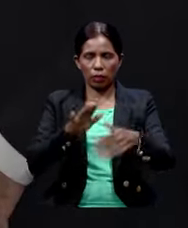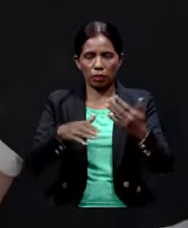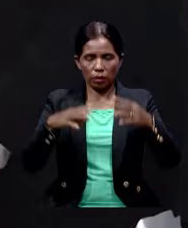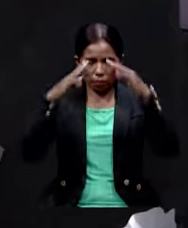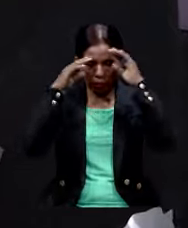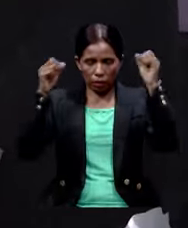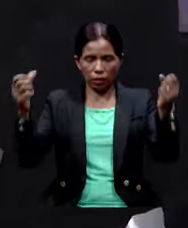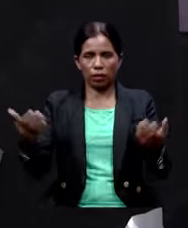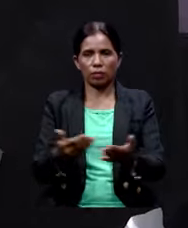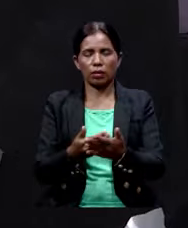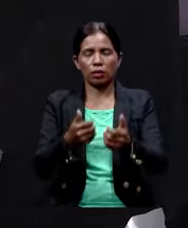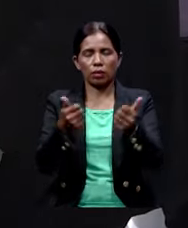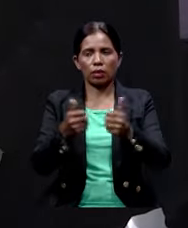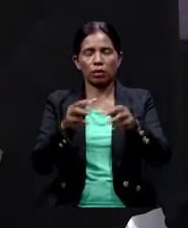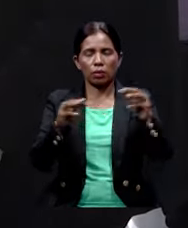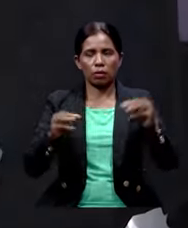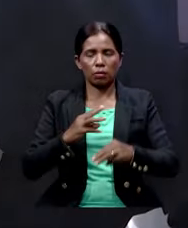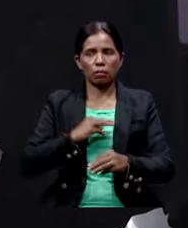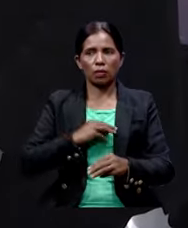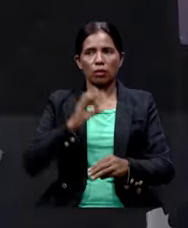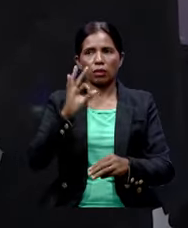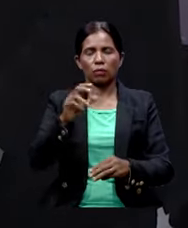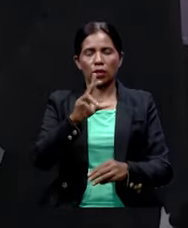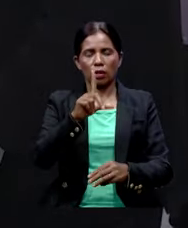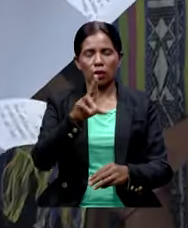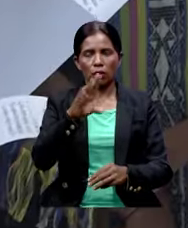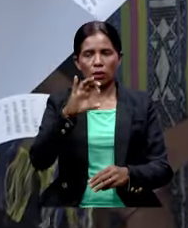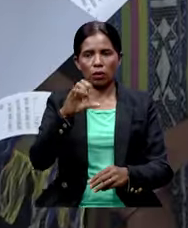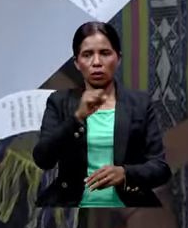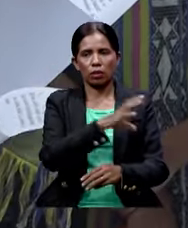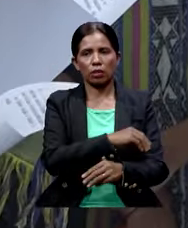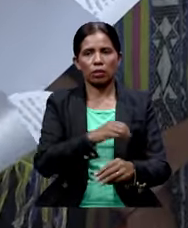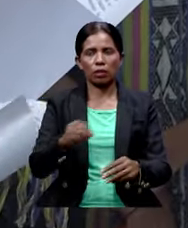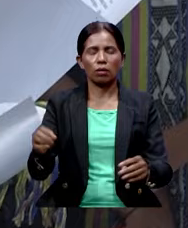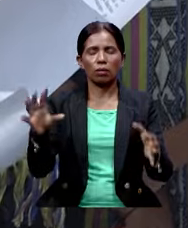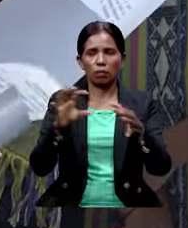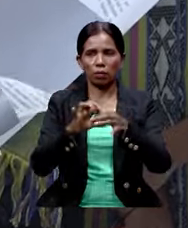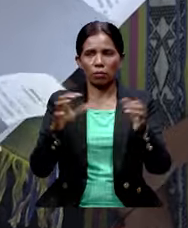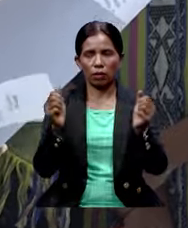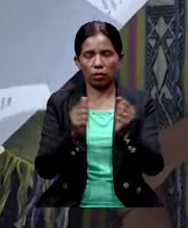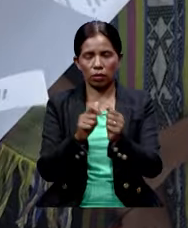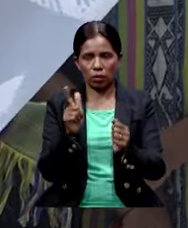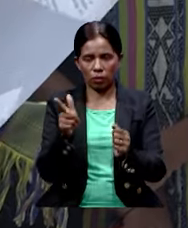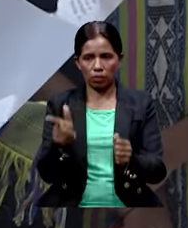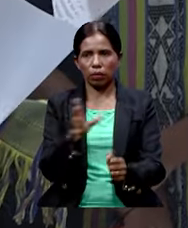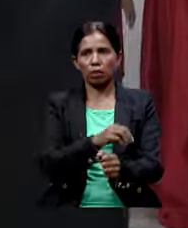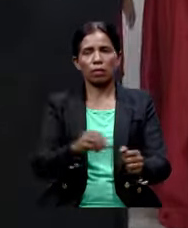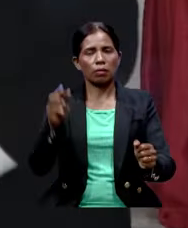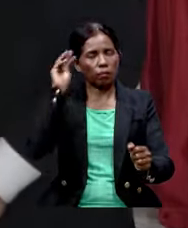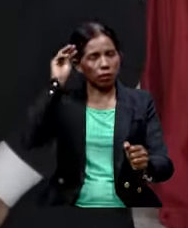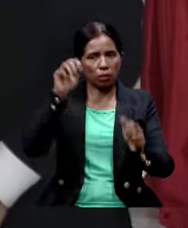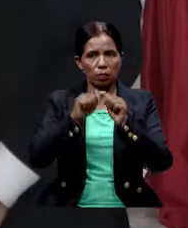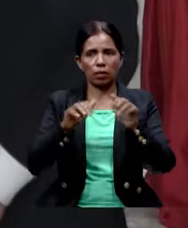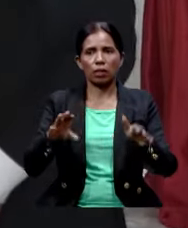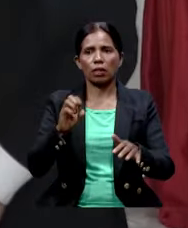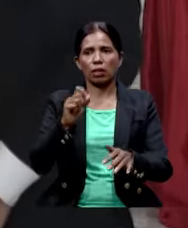presidente foi a autoridade municipal Manu Fahi, Luiz Marçal da Costa Tavares, onde membro a Muto Cronulo Racing, ministro da administração estatal